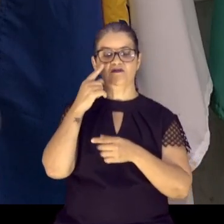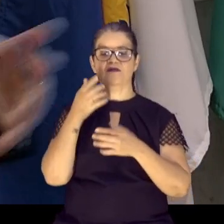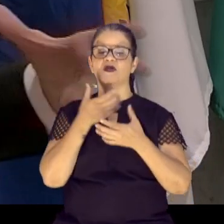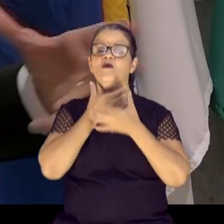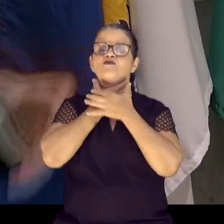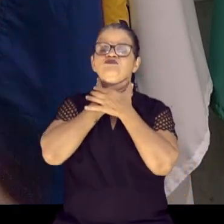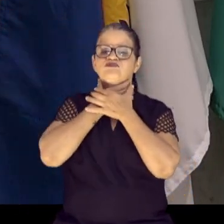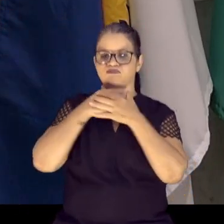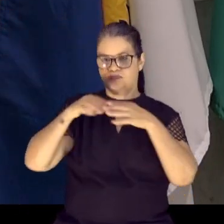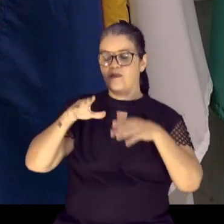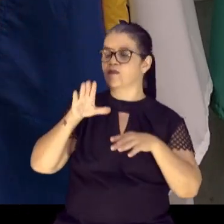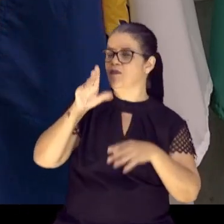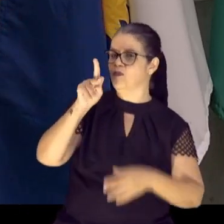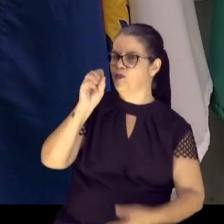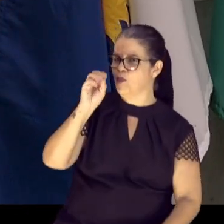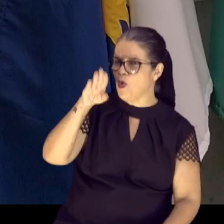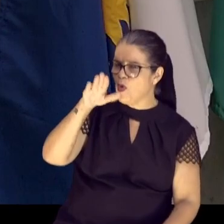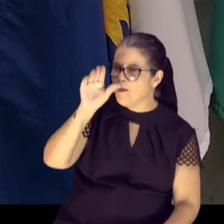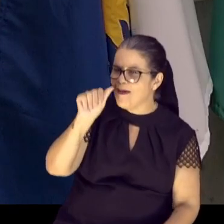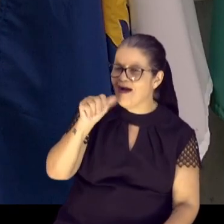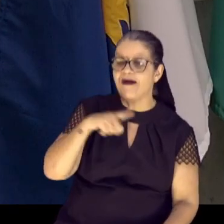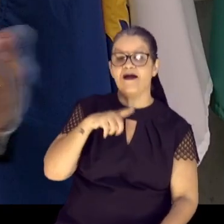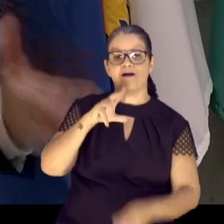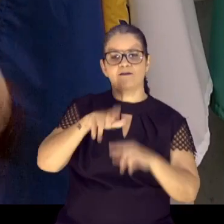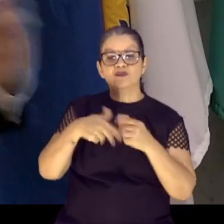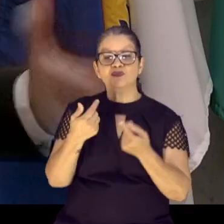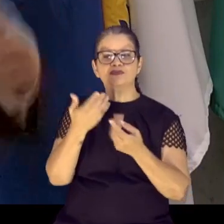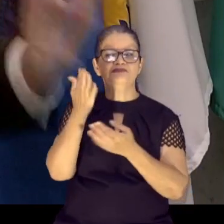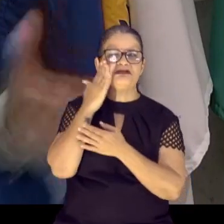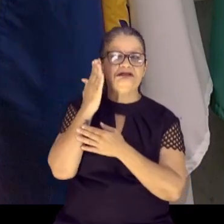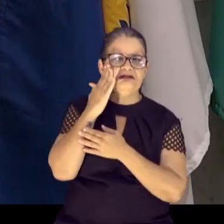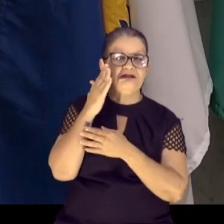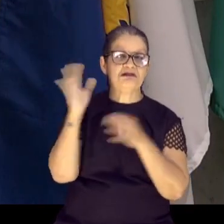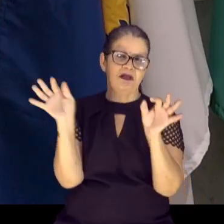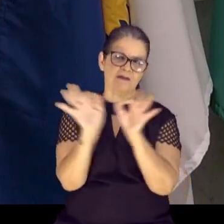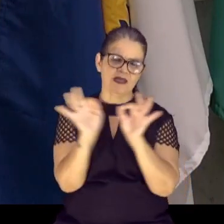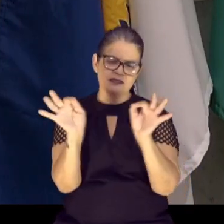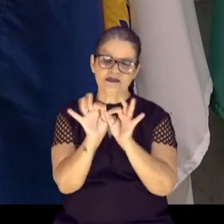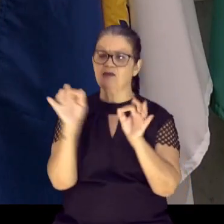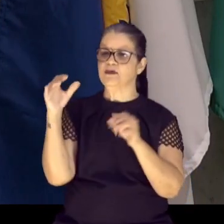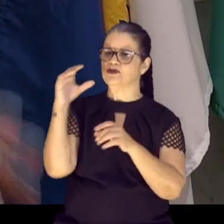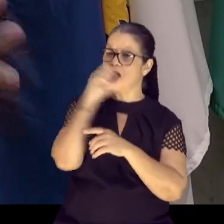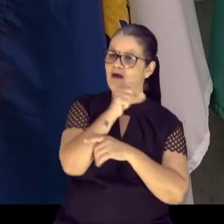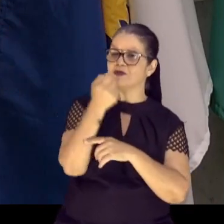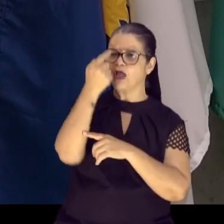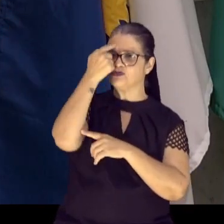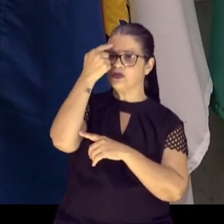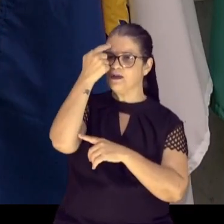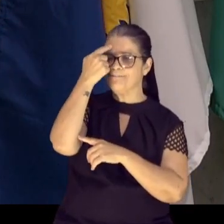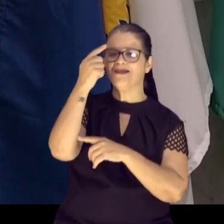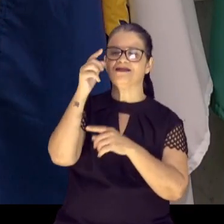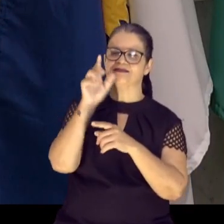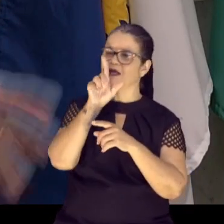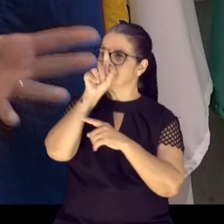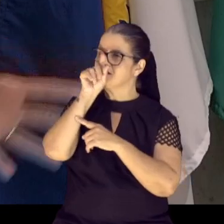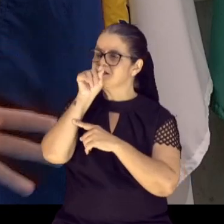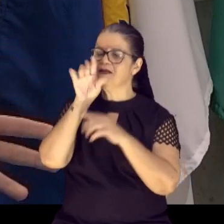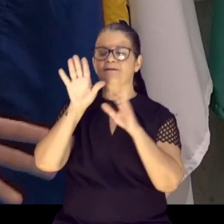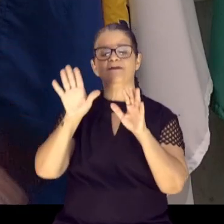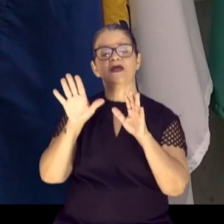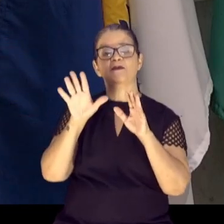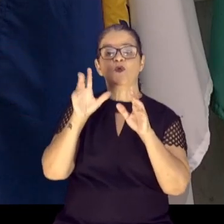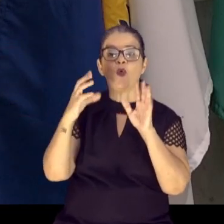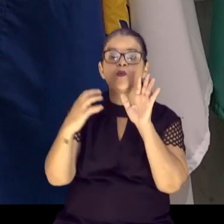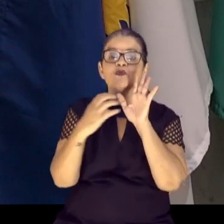até por ter esse entendimento mais simples, mais rápido, a gente pensa muito nessa pomba como um símbolo de